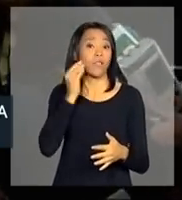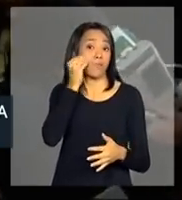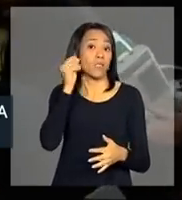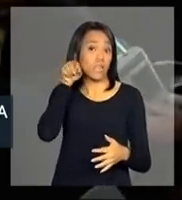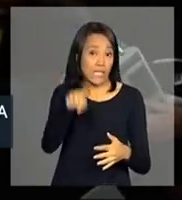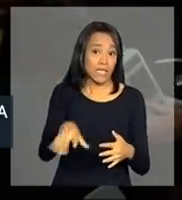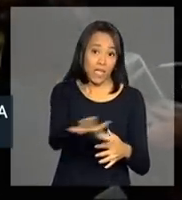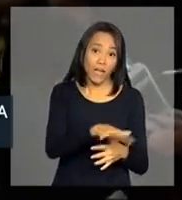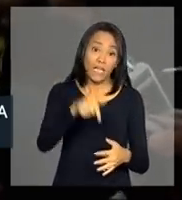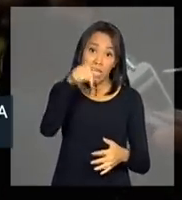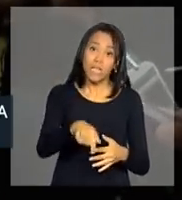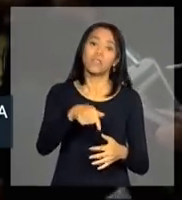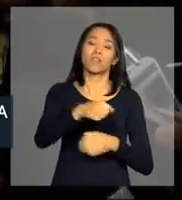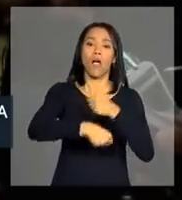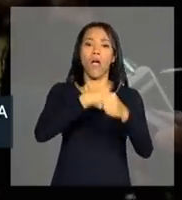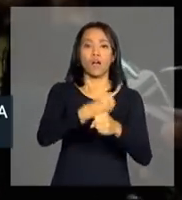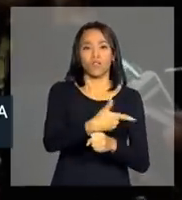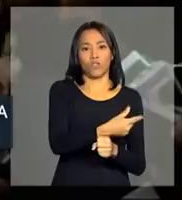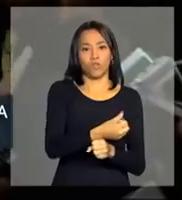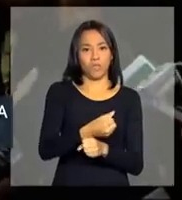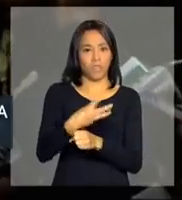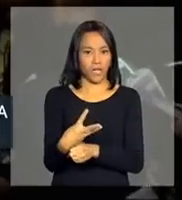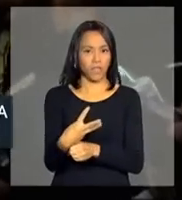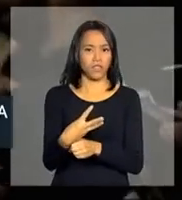de 2013 foi o ano,